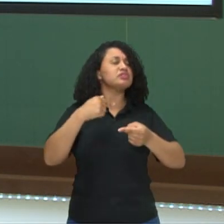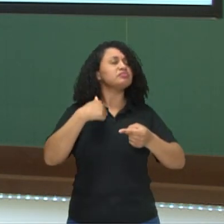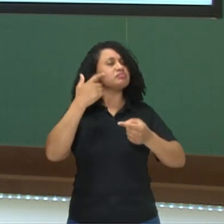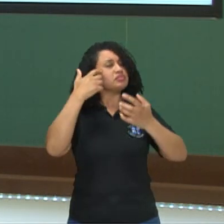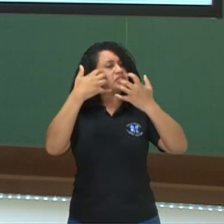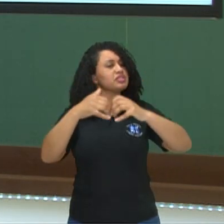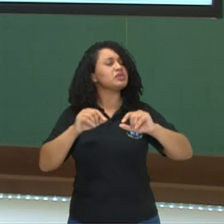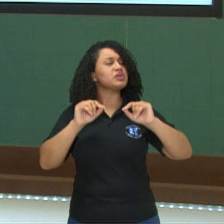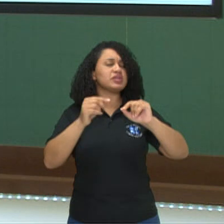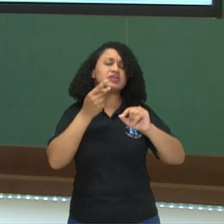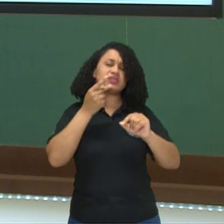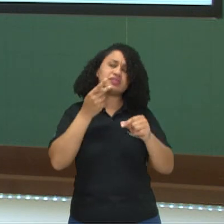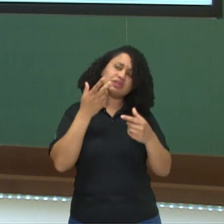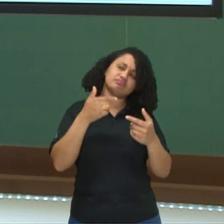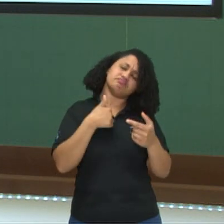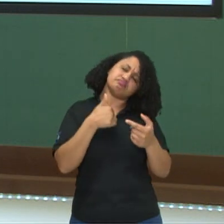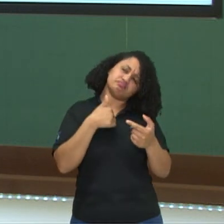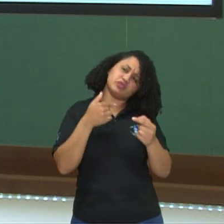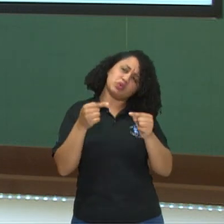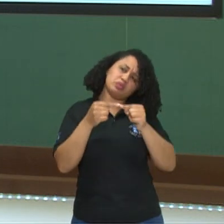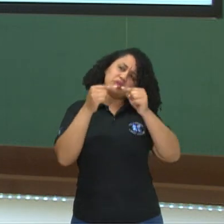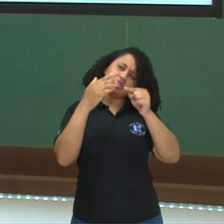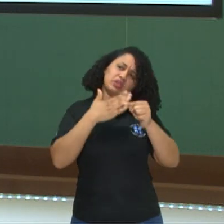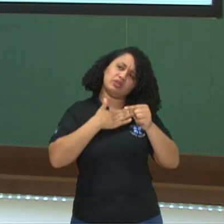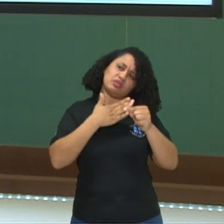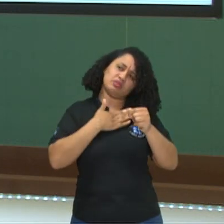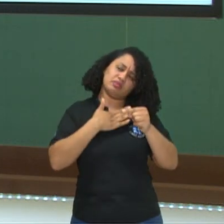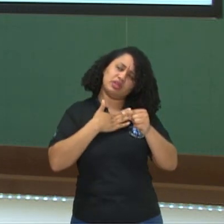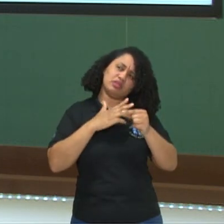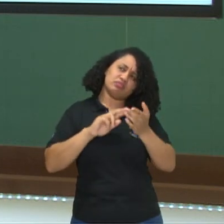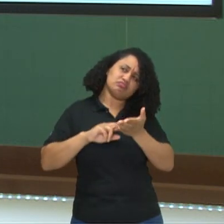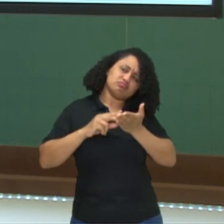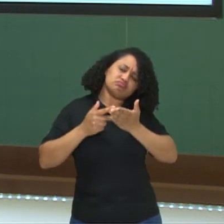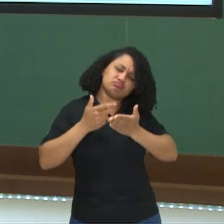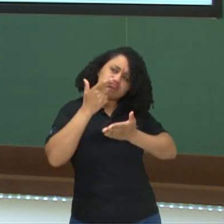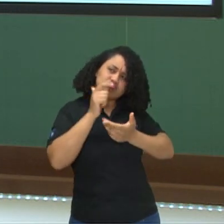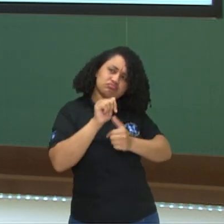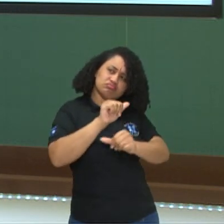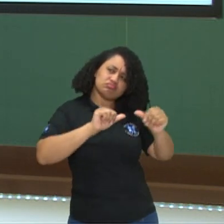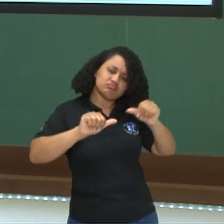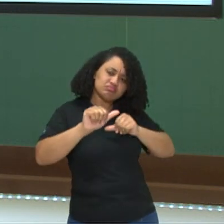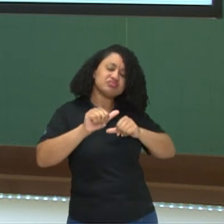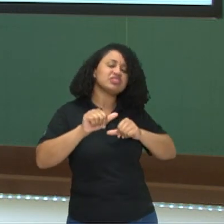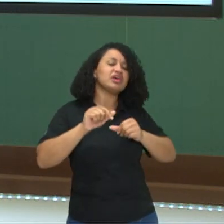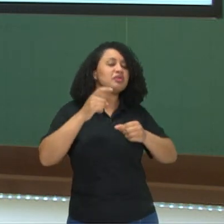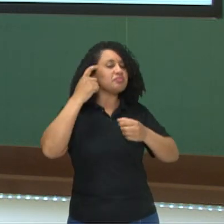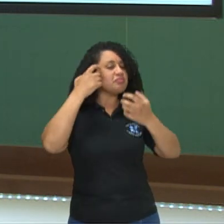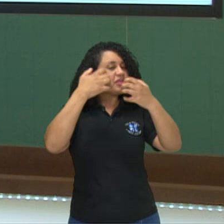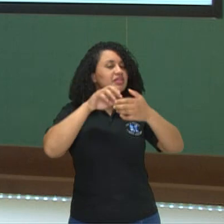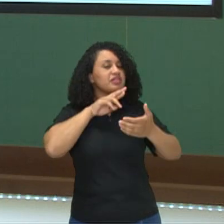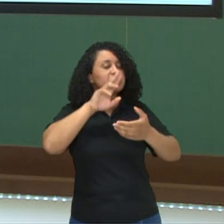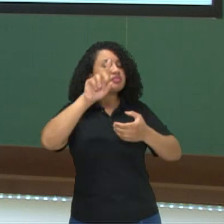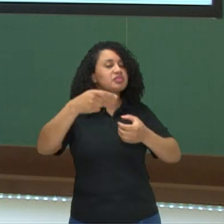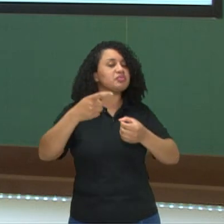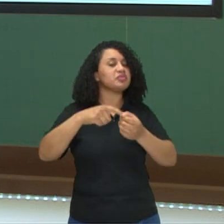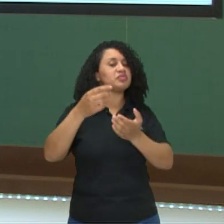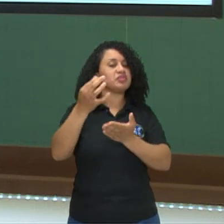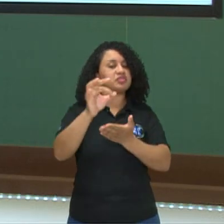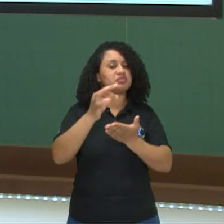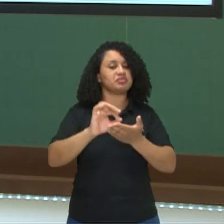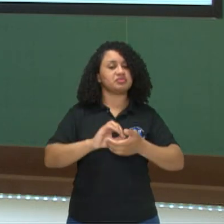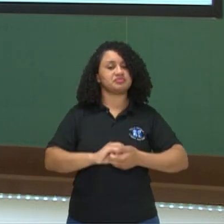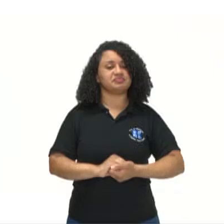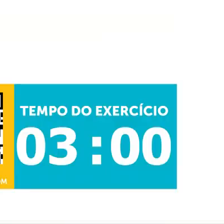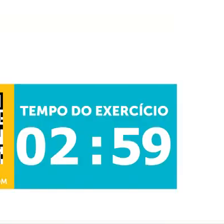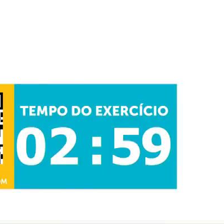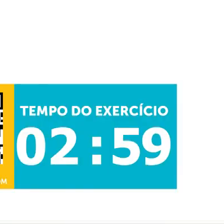fala. Será que você se identifica, né, traduzir-se? Pensa um pouquinho que eu volto já já comentando com você essa